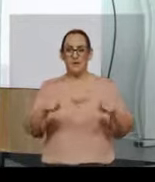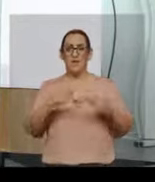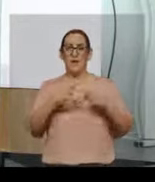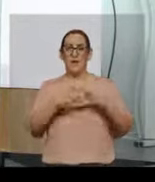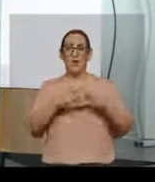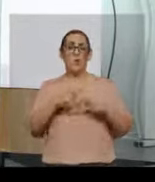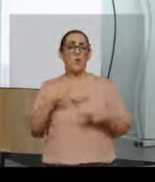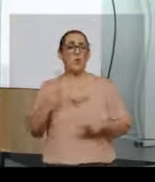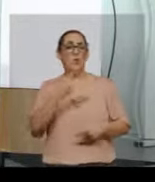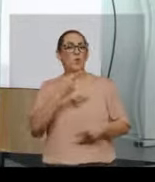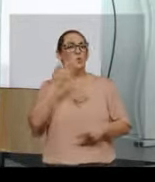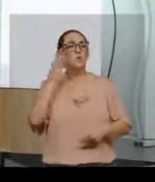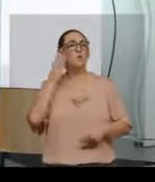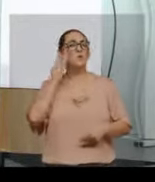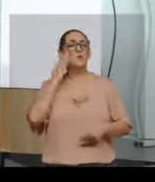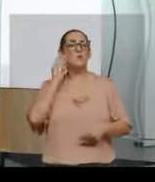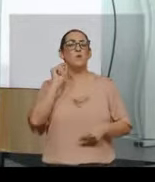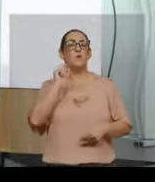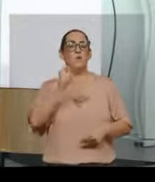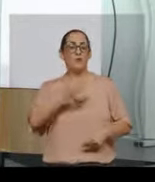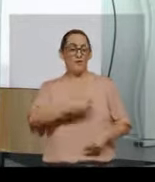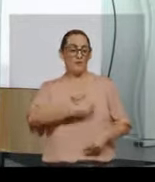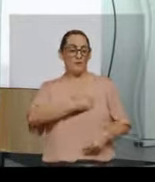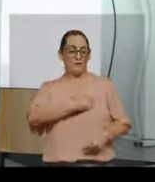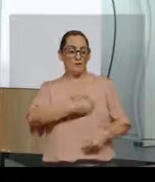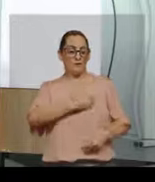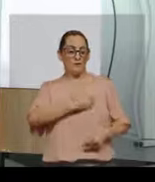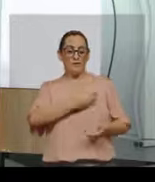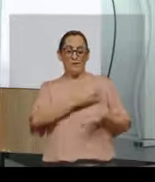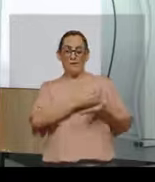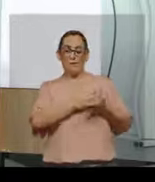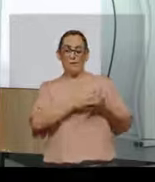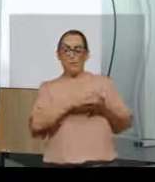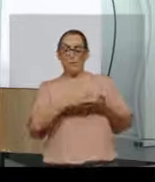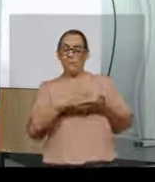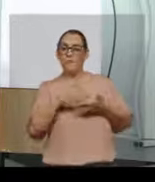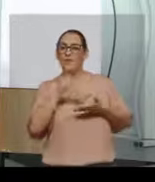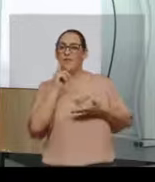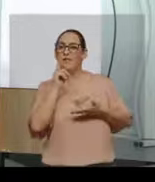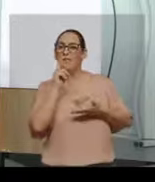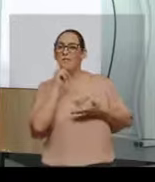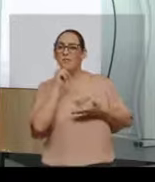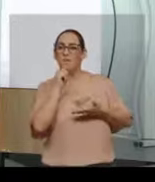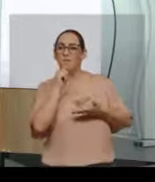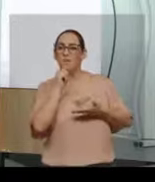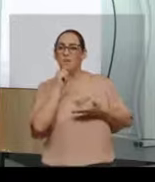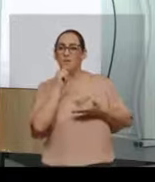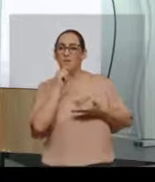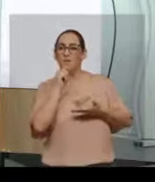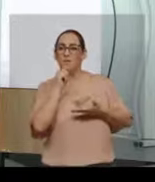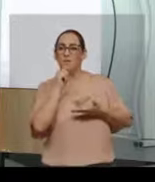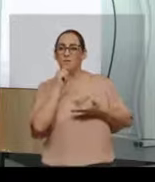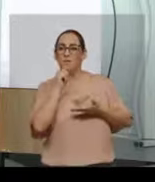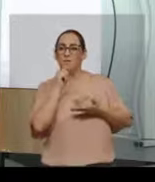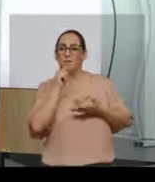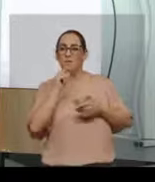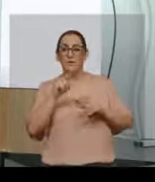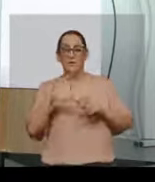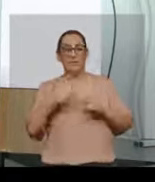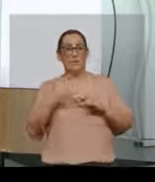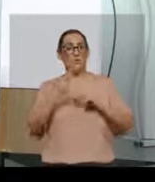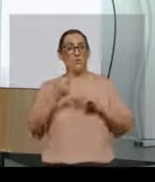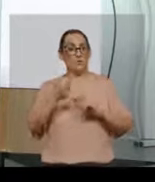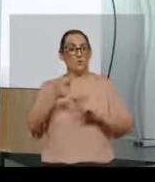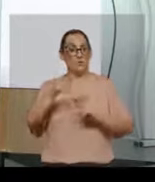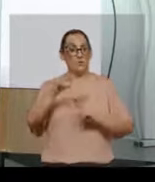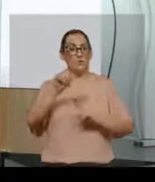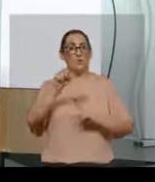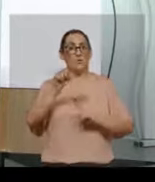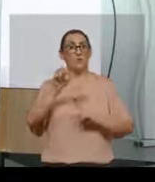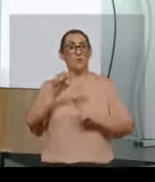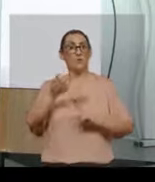água. Depois, então, para essas plantas, esses vegetais, vamos falar, esses seres, melhor